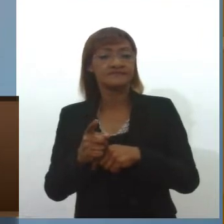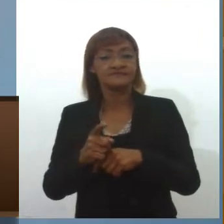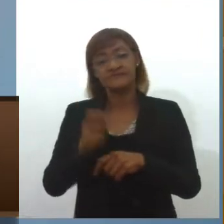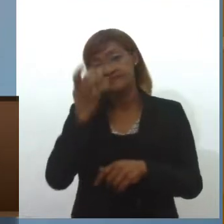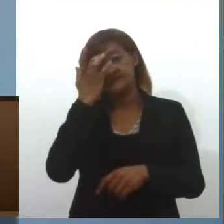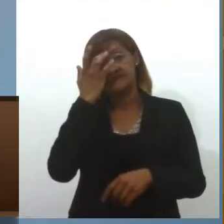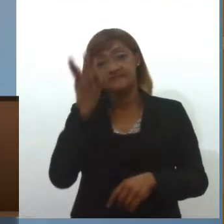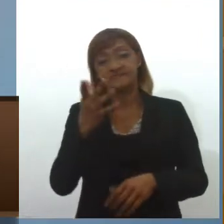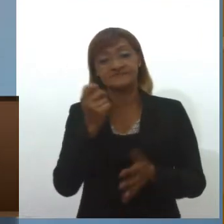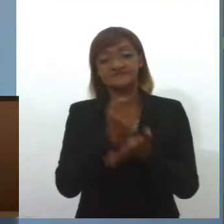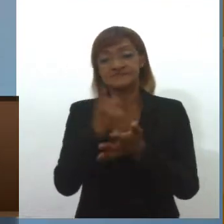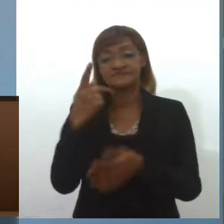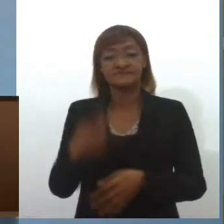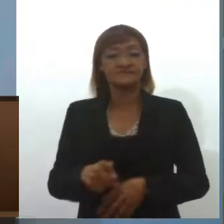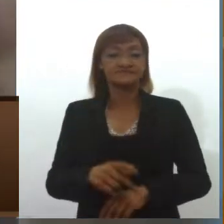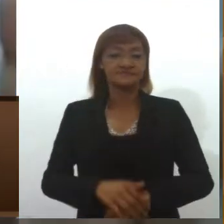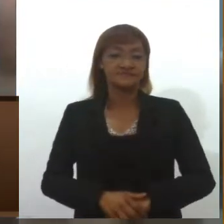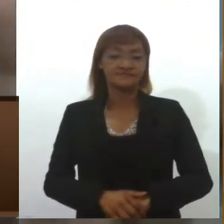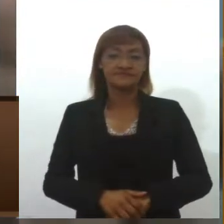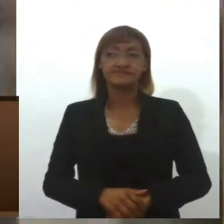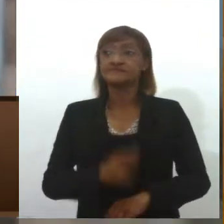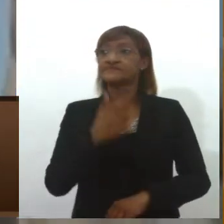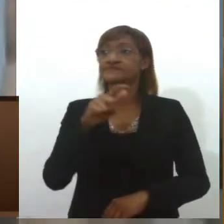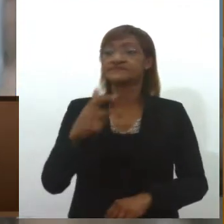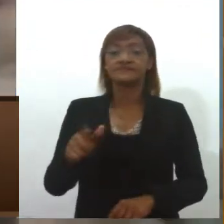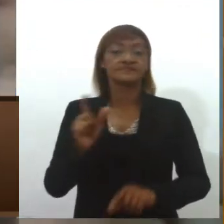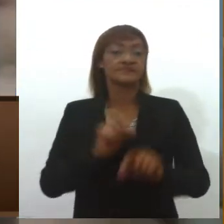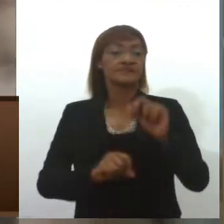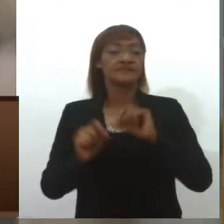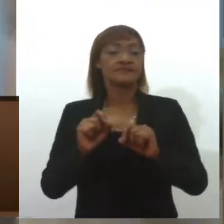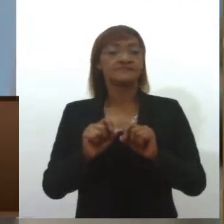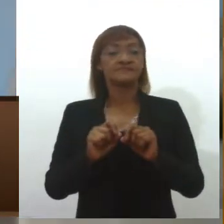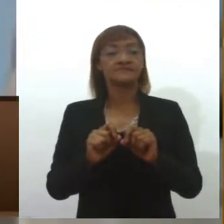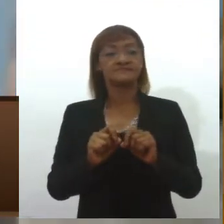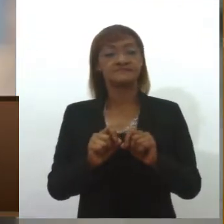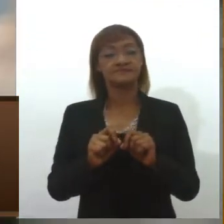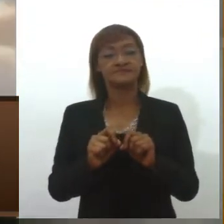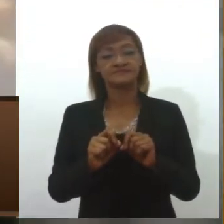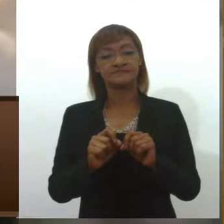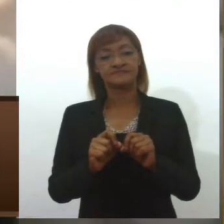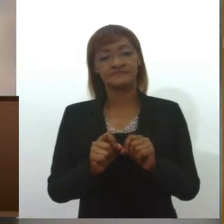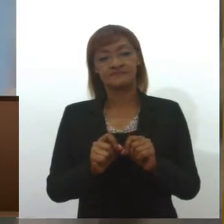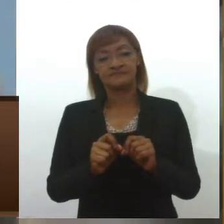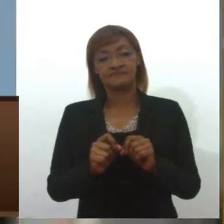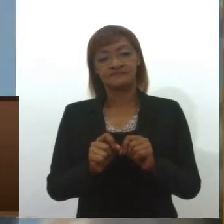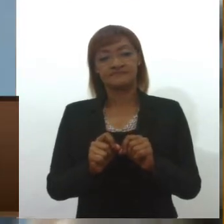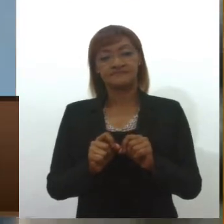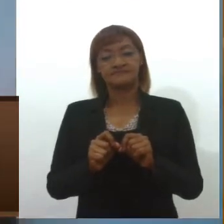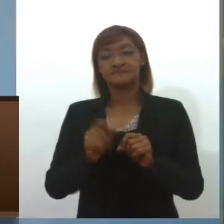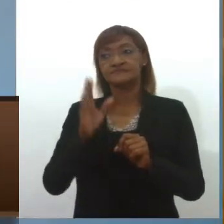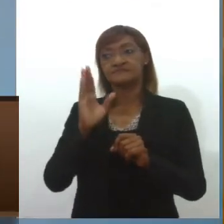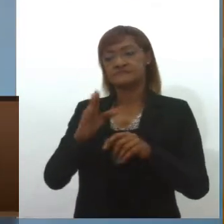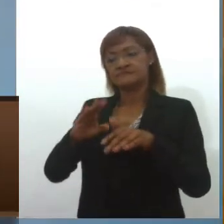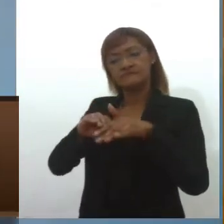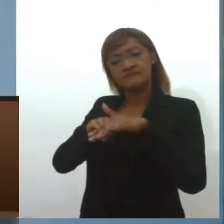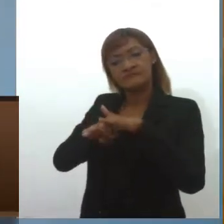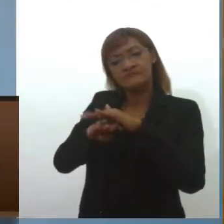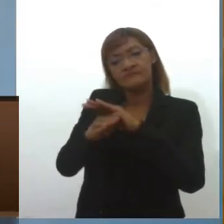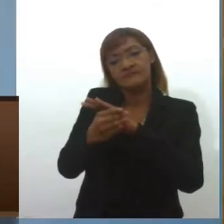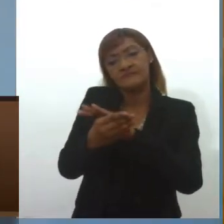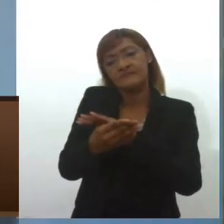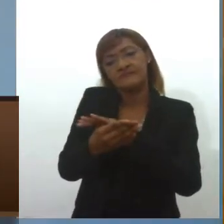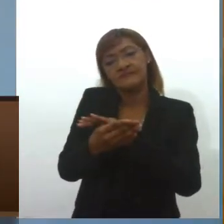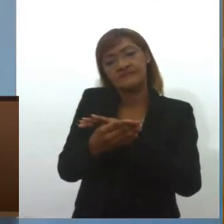facilidade. E outra, muitos produtores se valem de uma situação de se acostumar com o estado atual